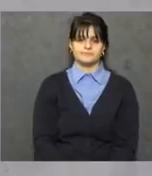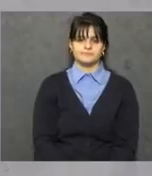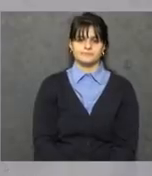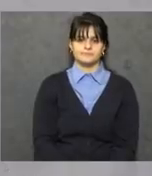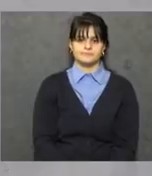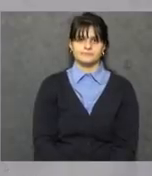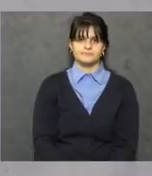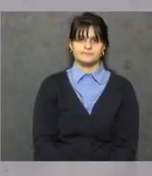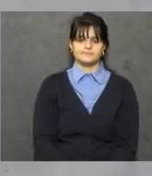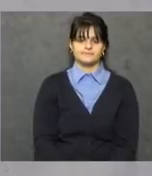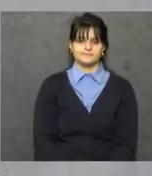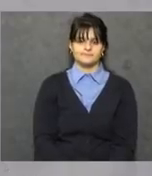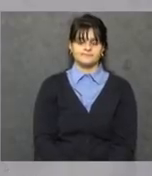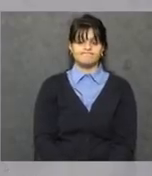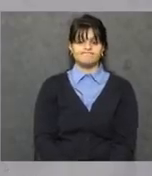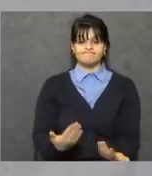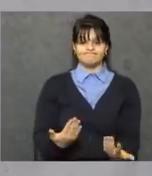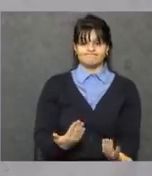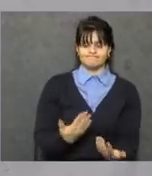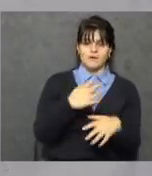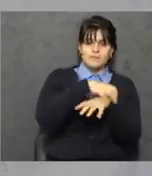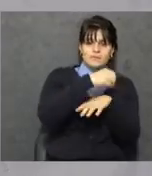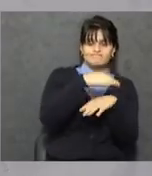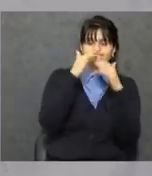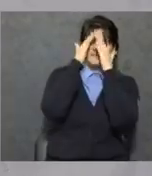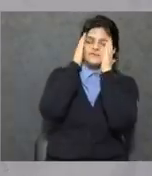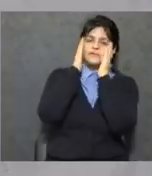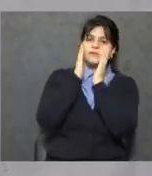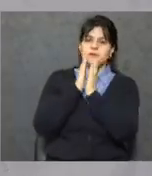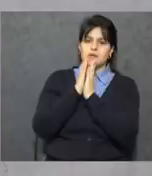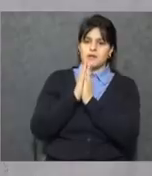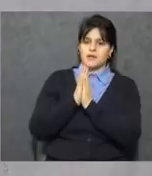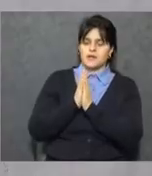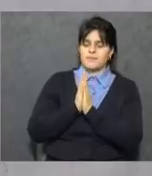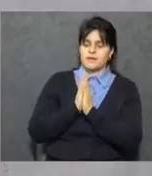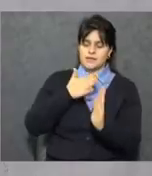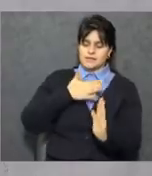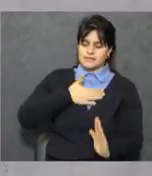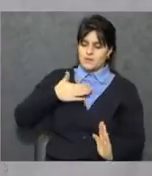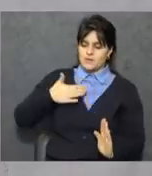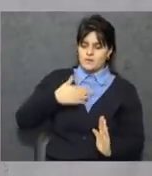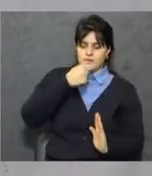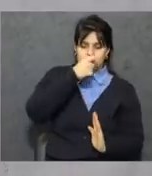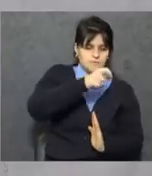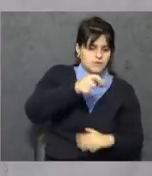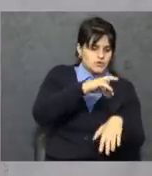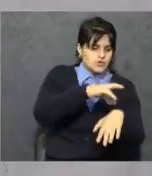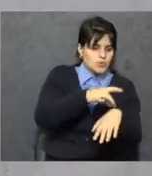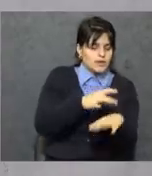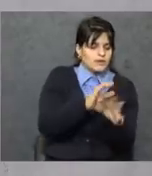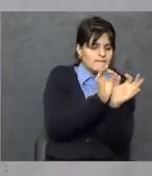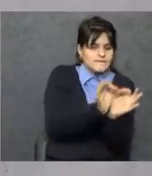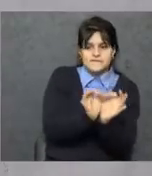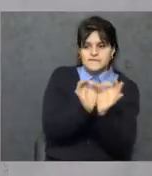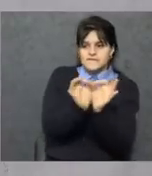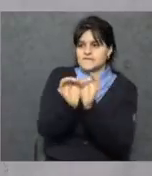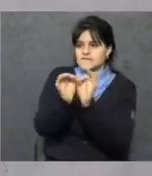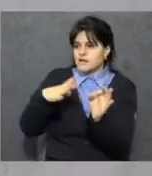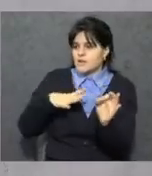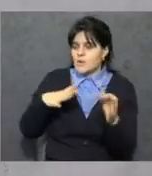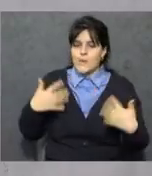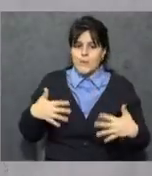Para que a Virgem Santa Maria, saúde dos enfermos e consoladora dos aflitos, interceda